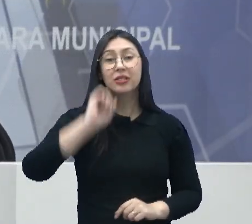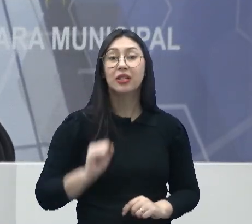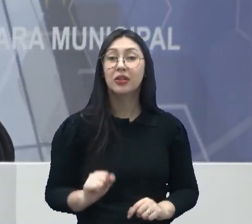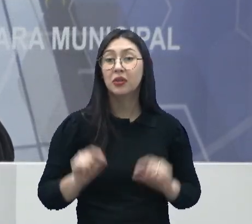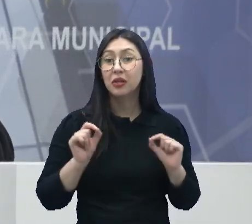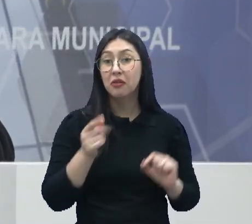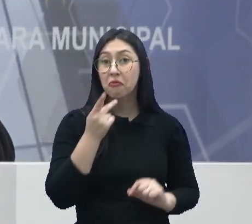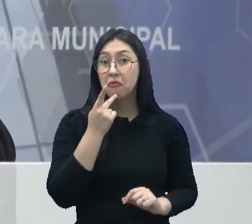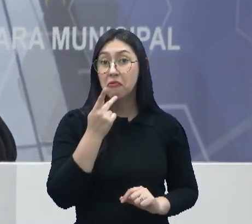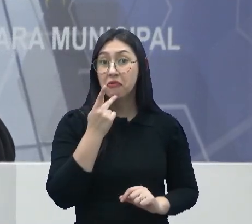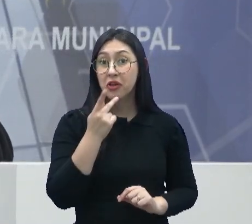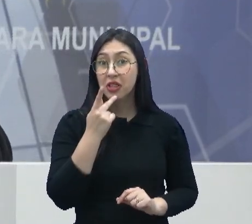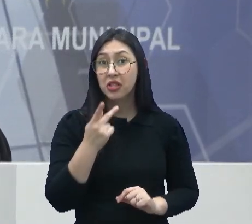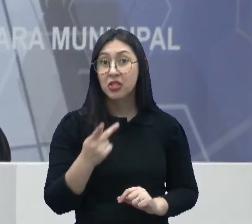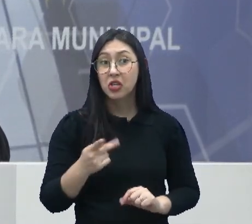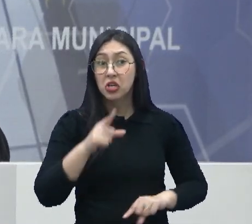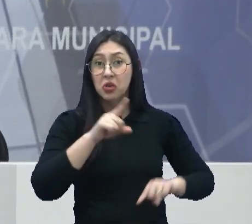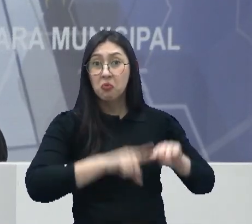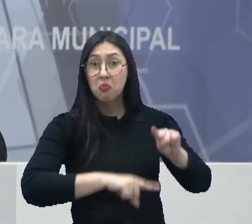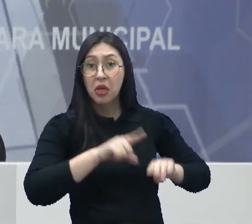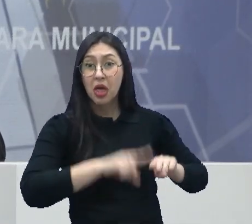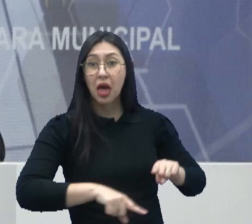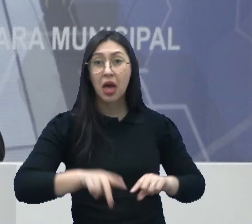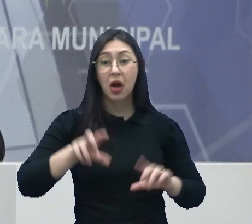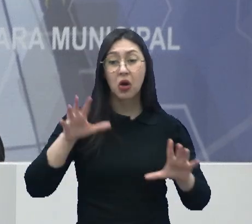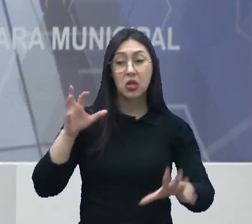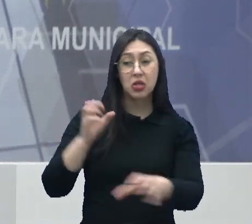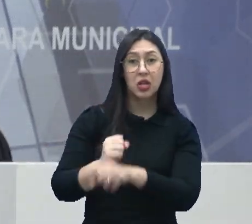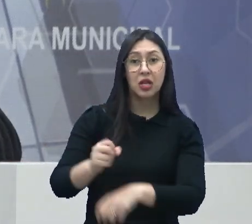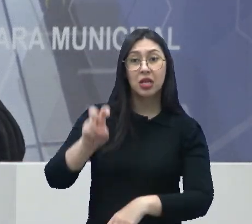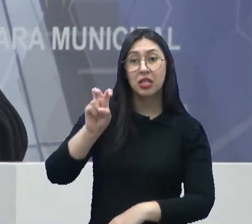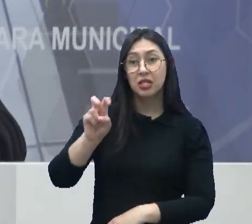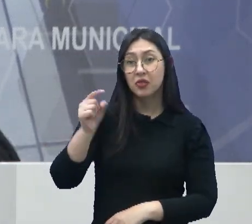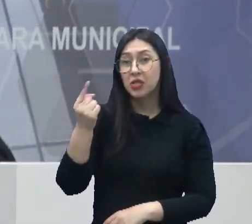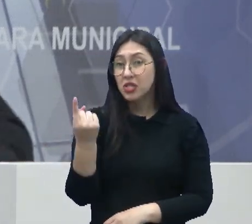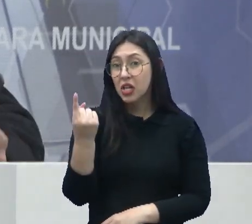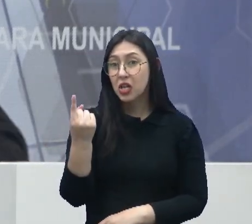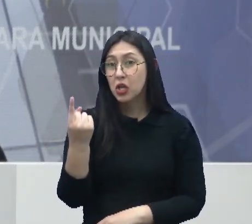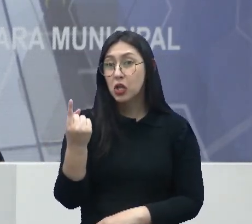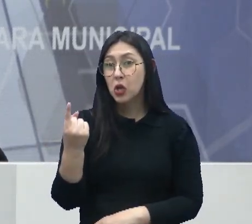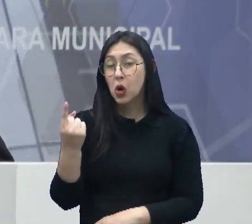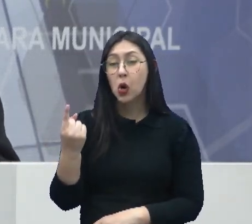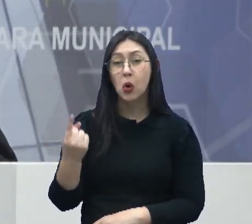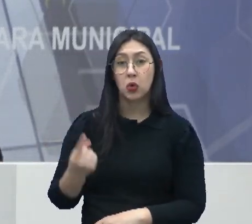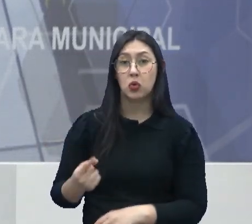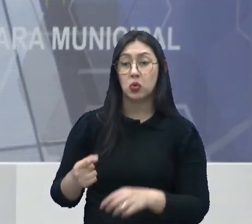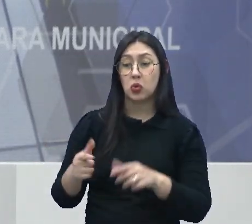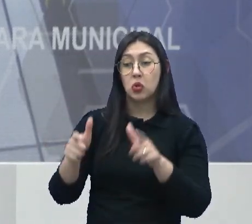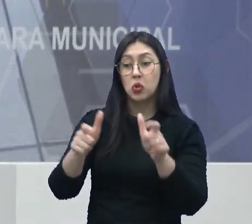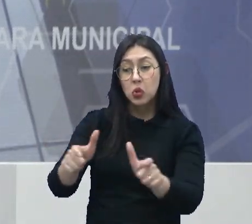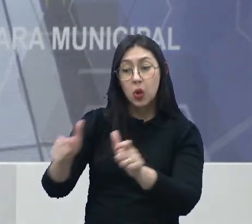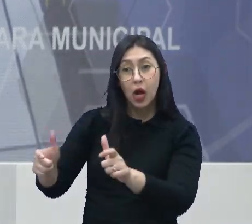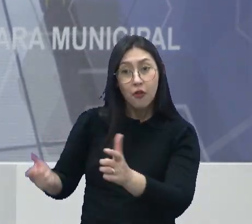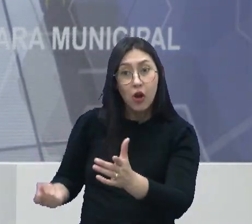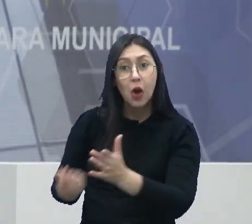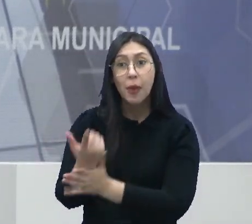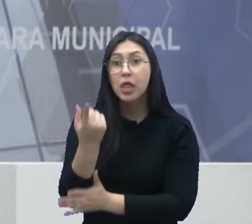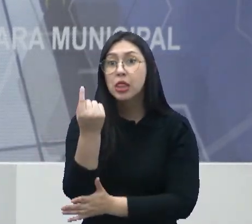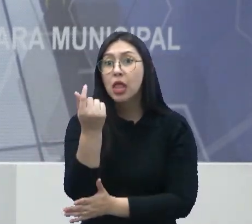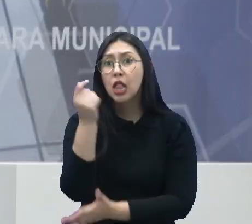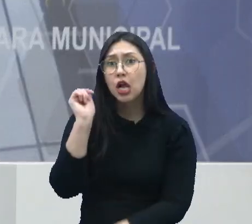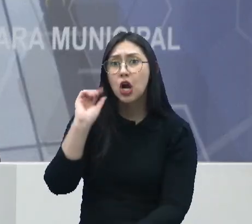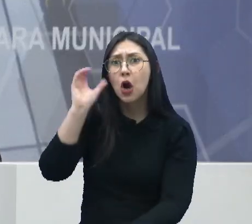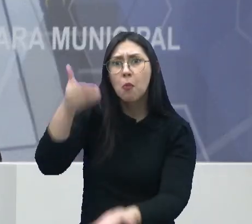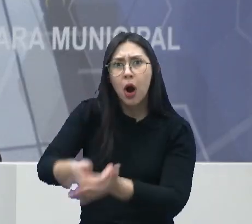falando sobre imóveis, que 51 imóveis foram comprados com dinheiro vivo. Eu fico me perguntando se a vereadora acredita